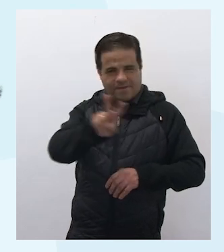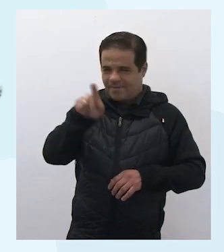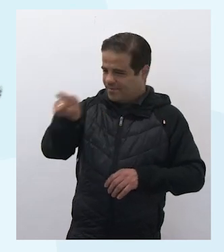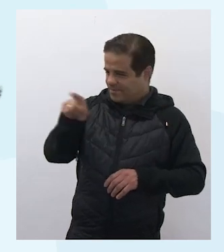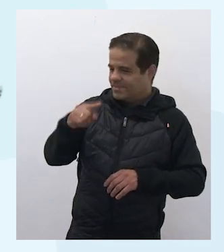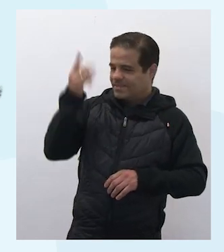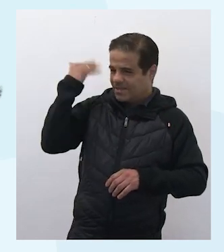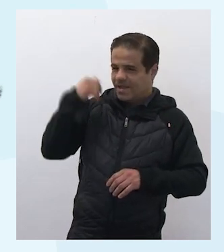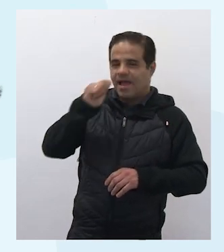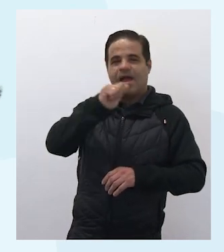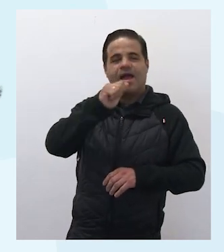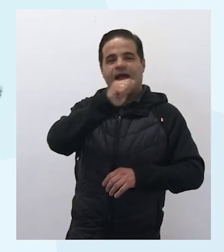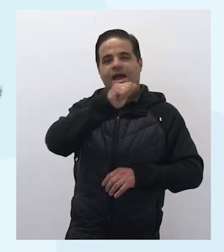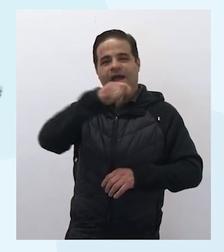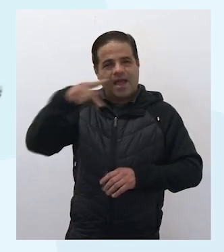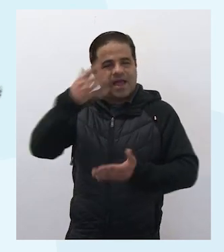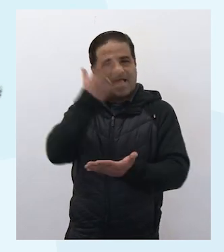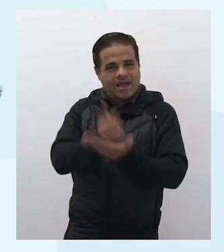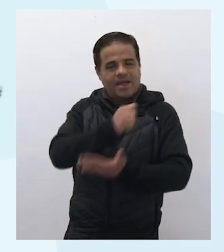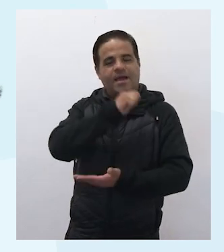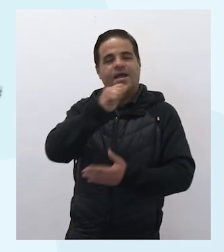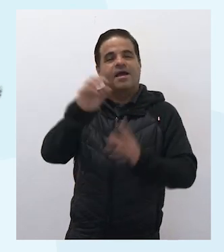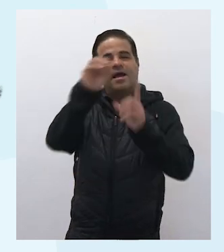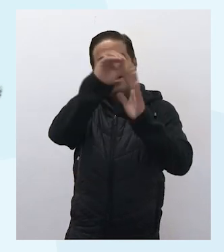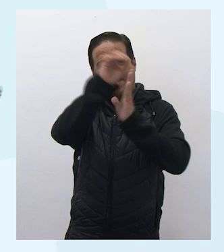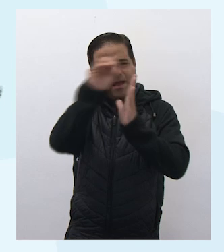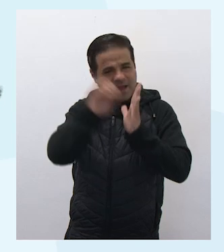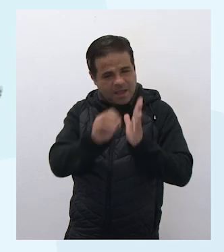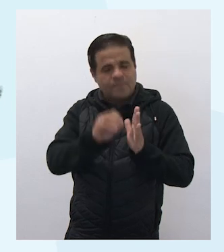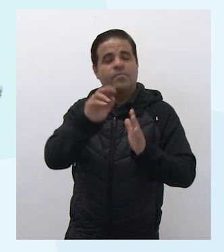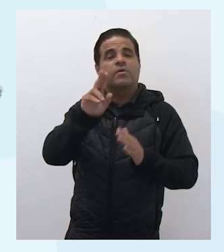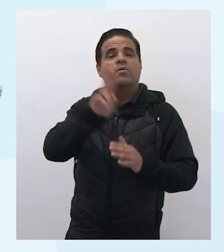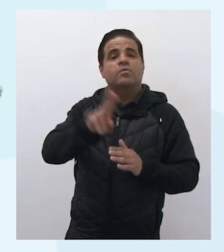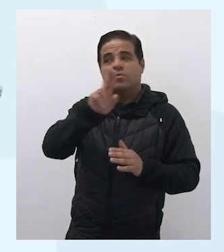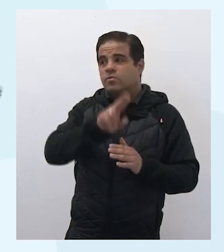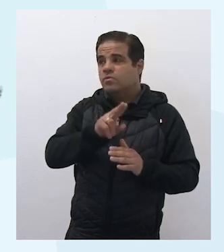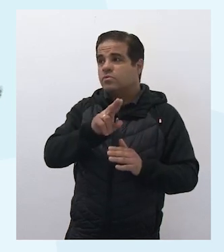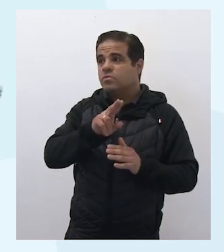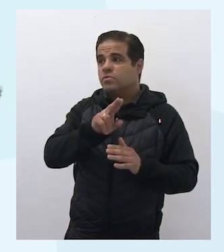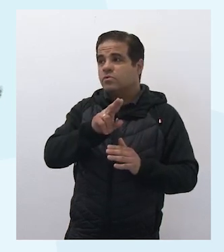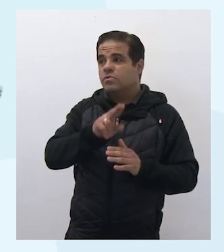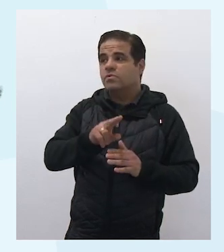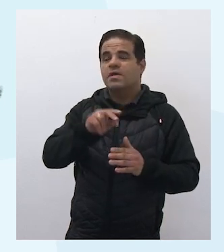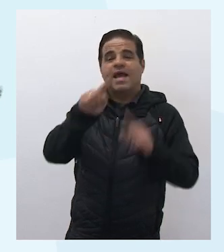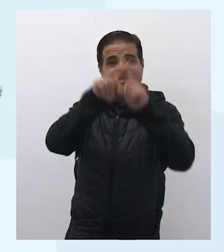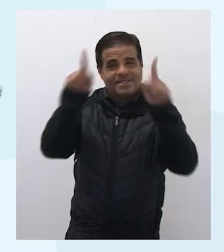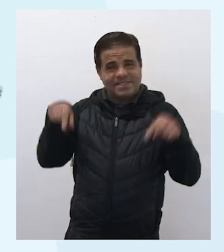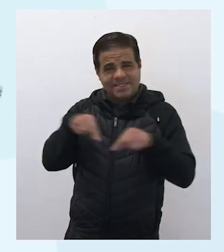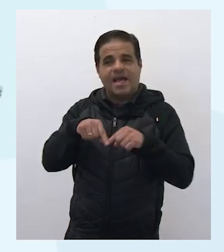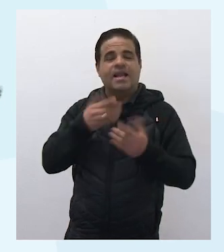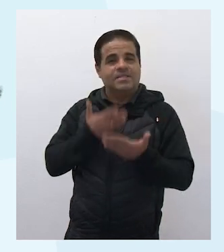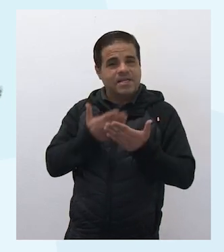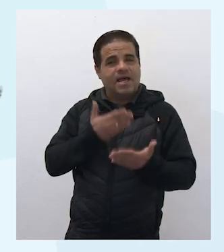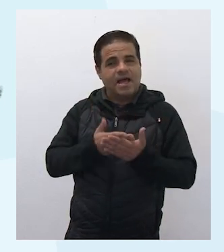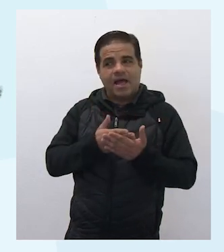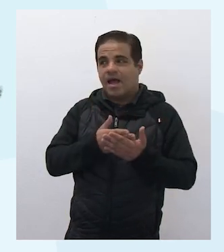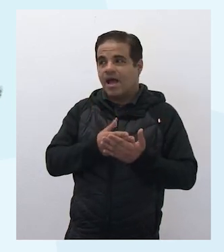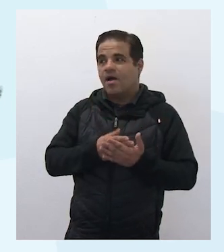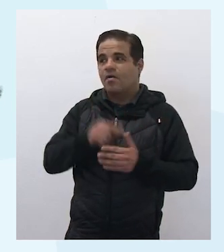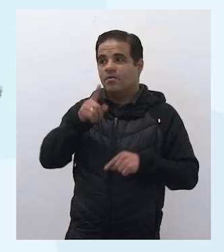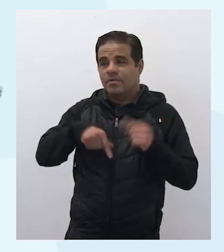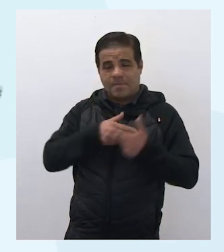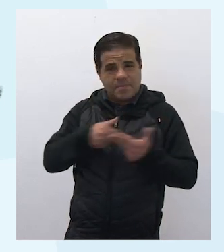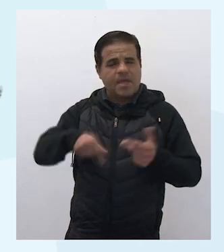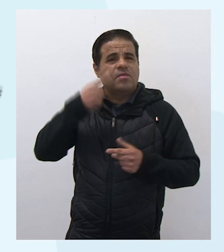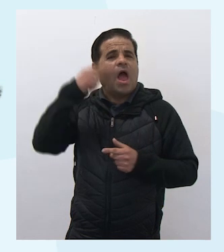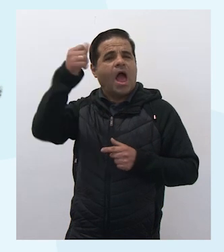no aplicativo do Centro de Mídias, porque eu uso o diário de bordo com os meus alunos em sala de aula como elemento avaliativo